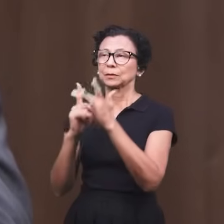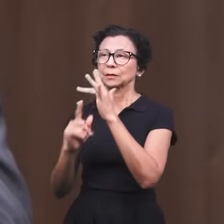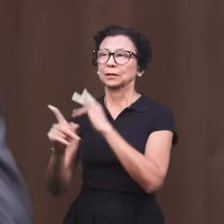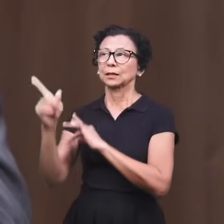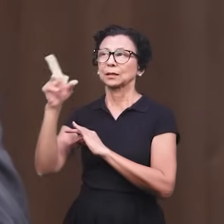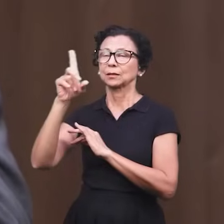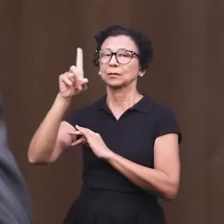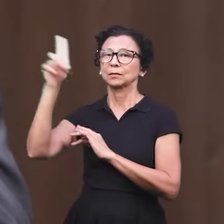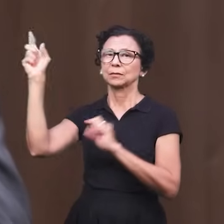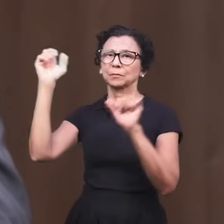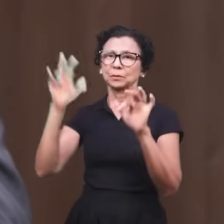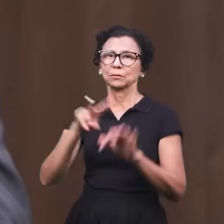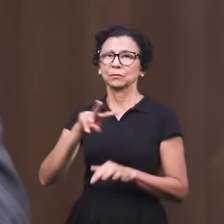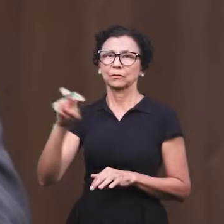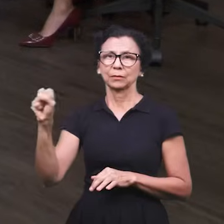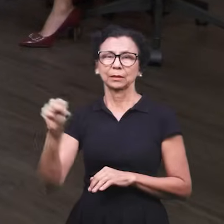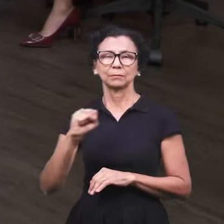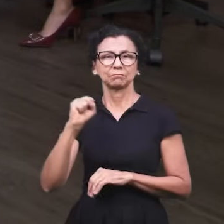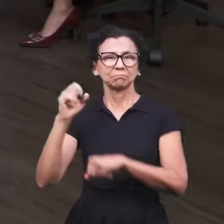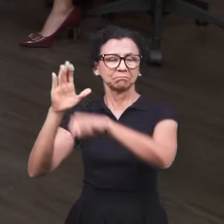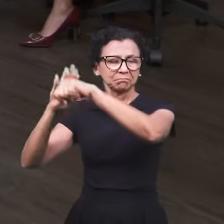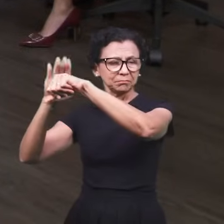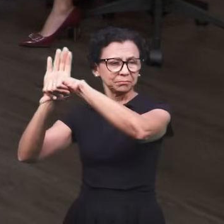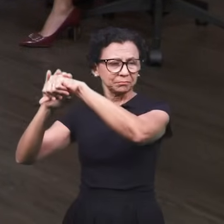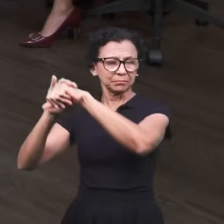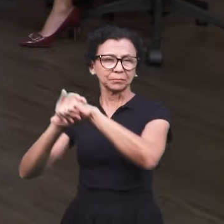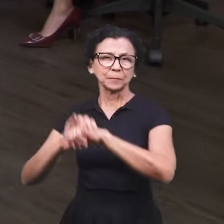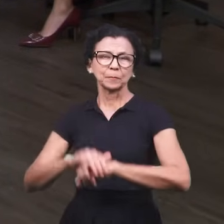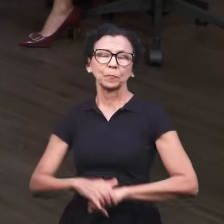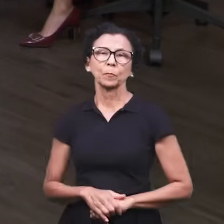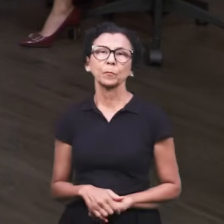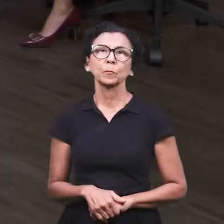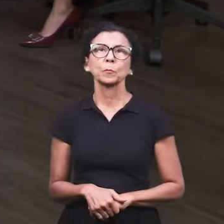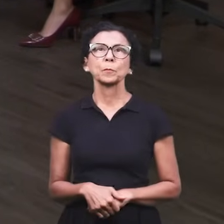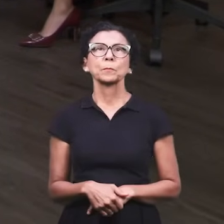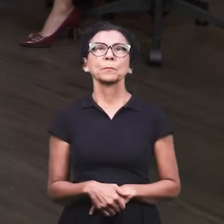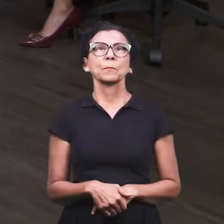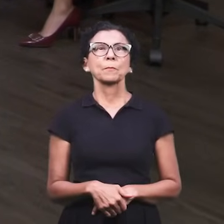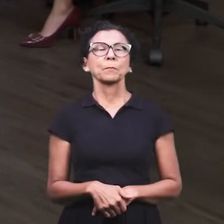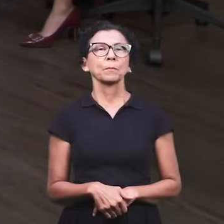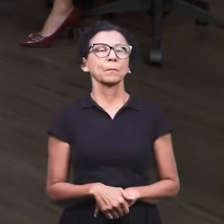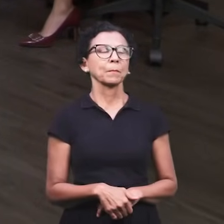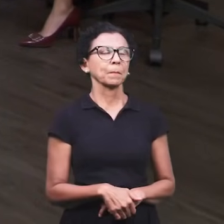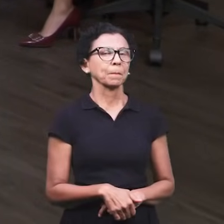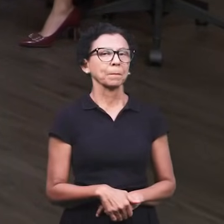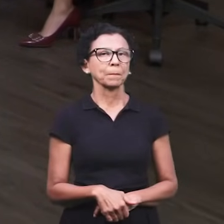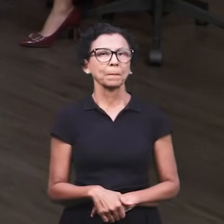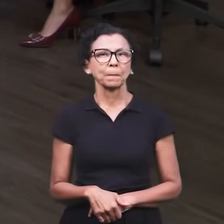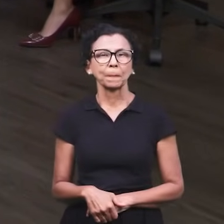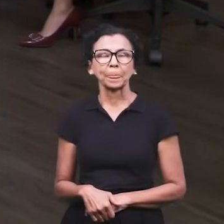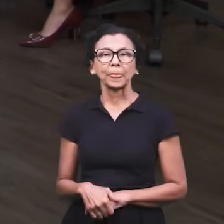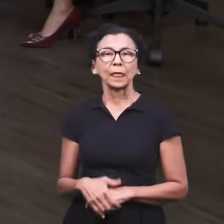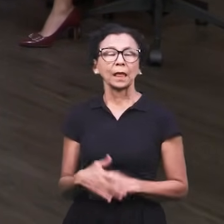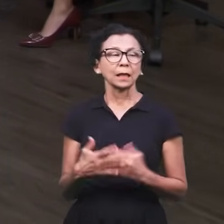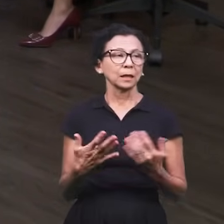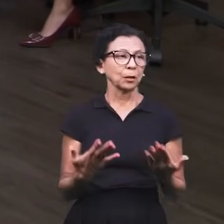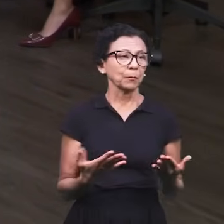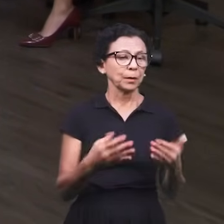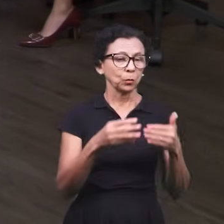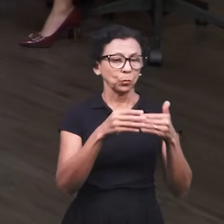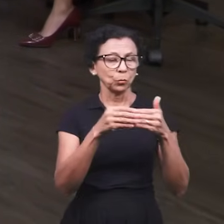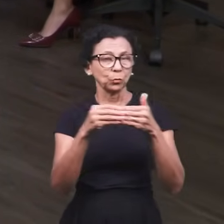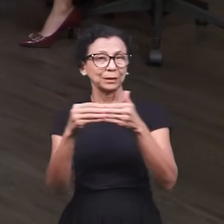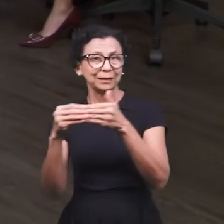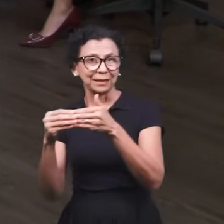operar. Glórias é Ele que faz, é Ele que opera. Até porque, Diniz, nessa expressão guia-me, para alguém